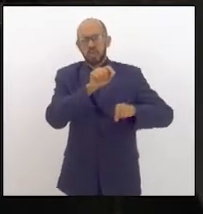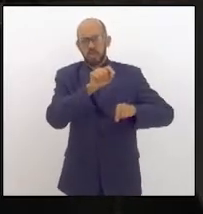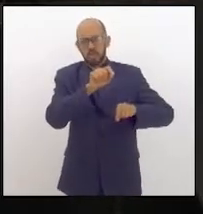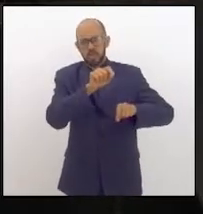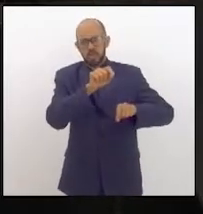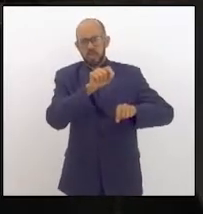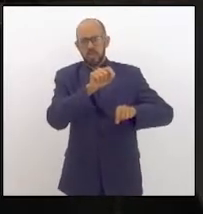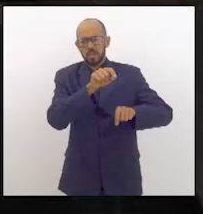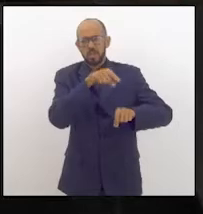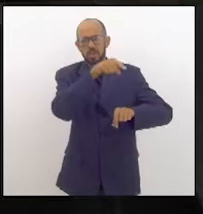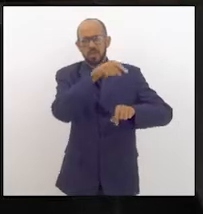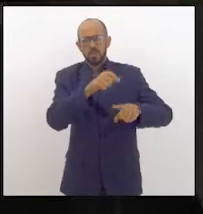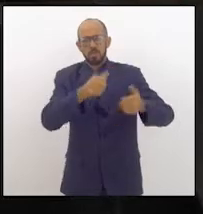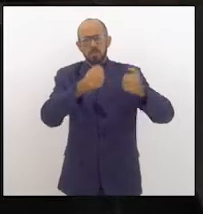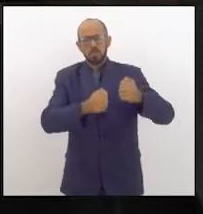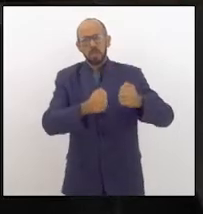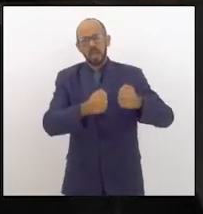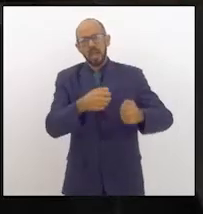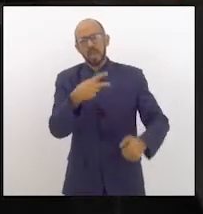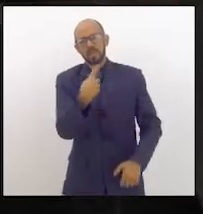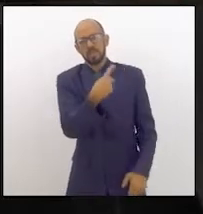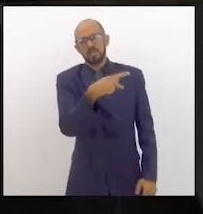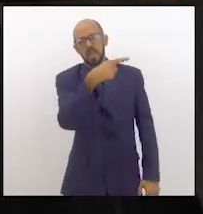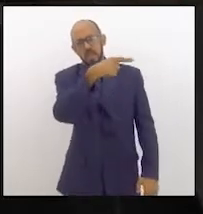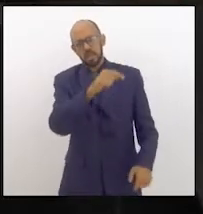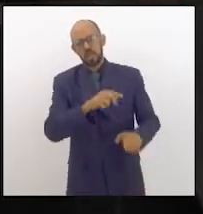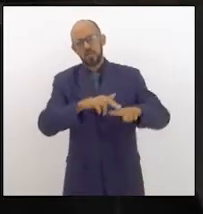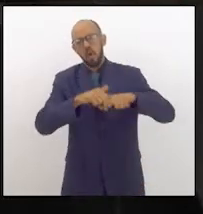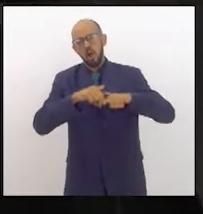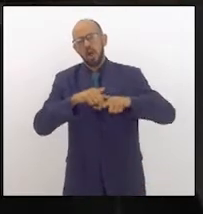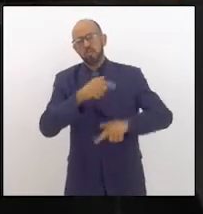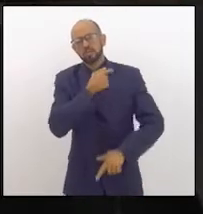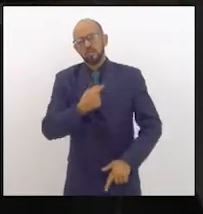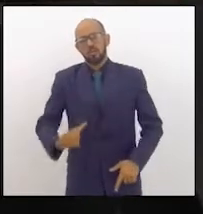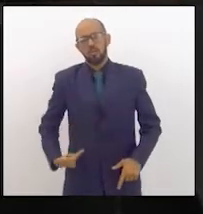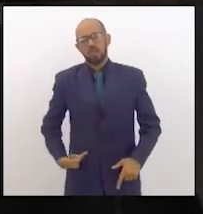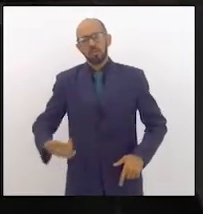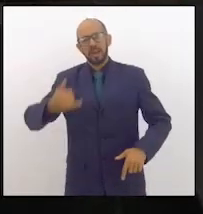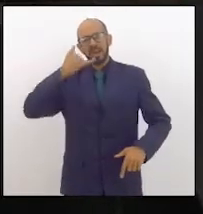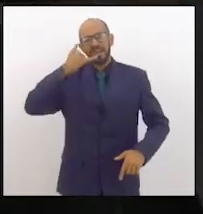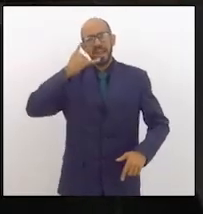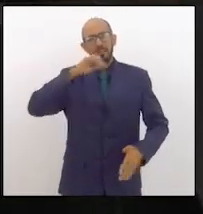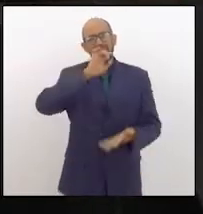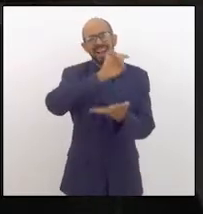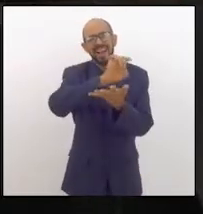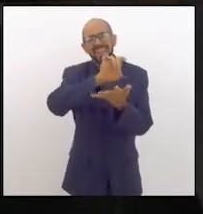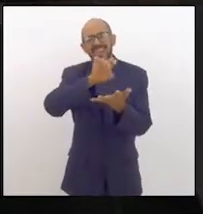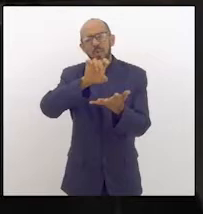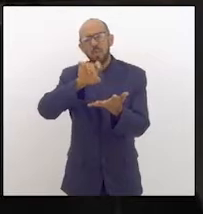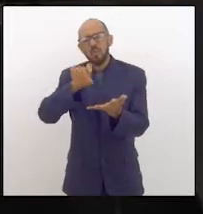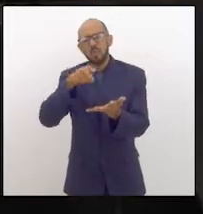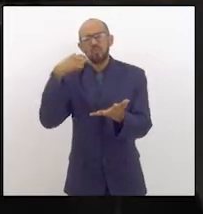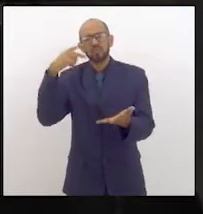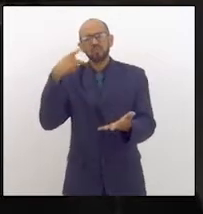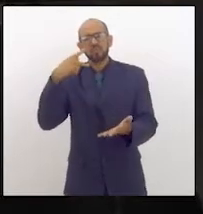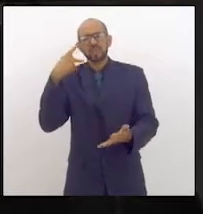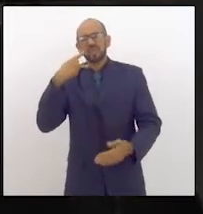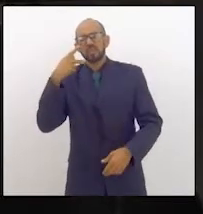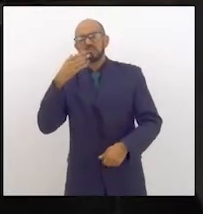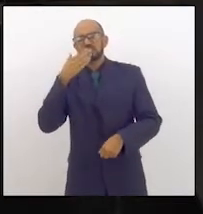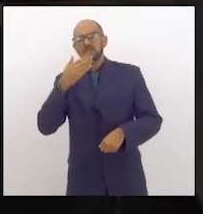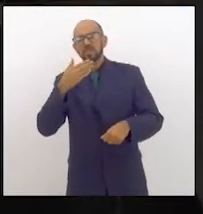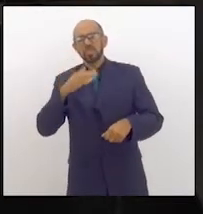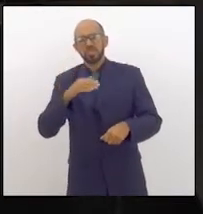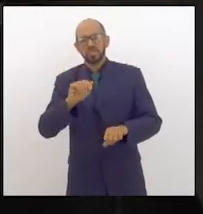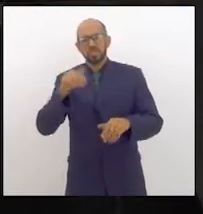usa né do seu poder enquanto o governador para ligar para cada um dos vereadores para